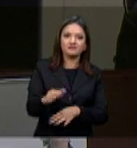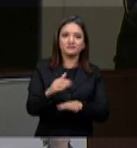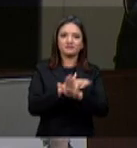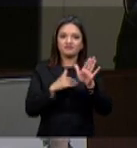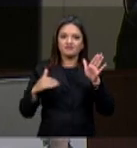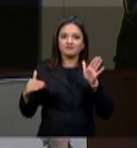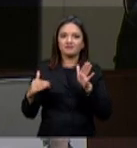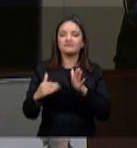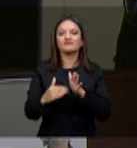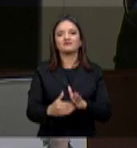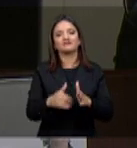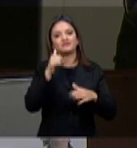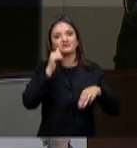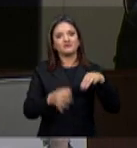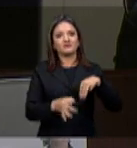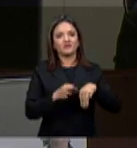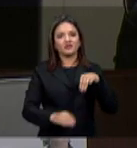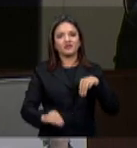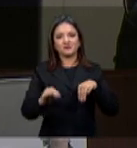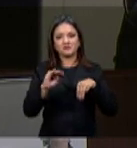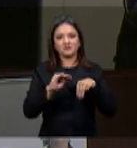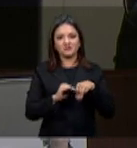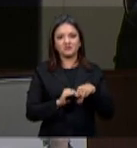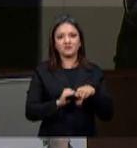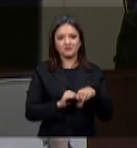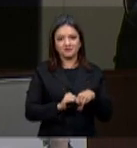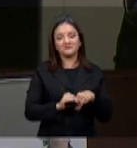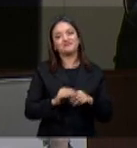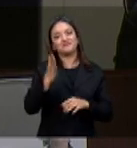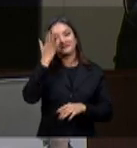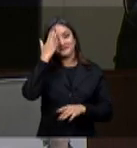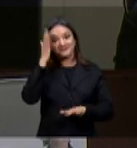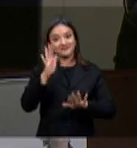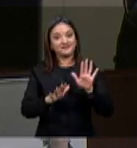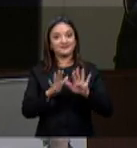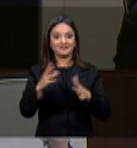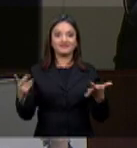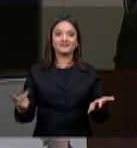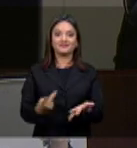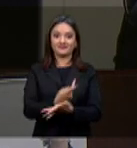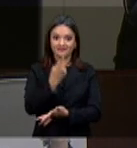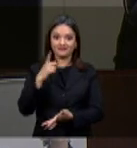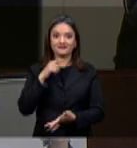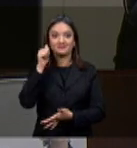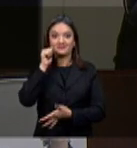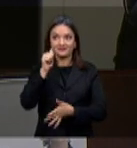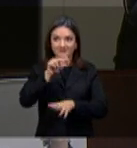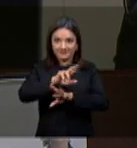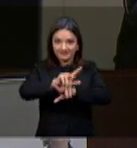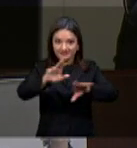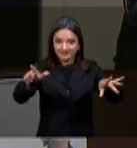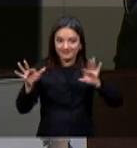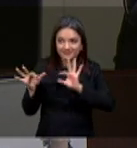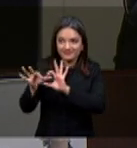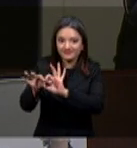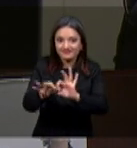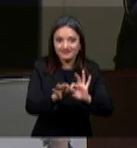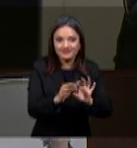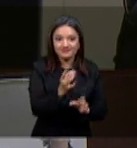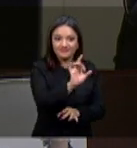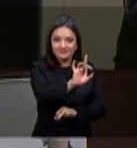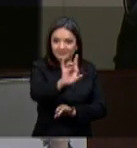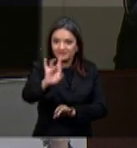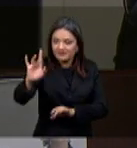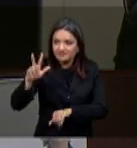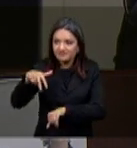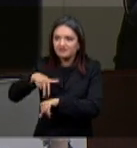Ministras, que ideia bonita. Sei que esses encontros acontecem de vez em quando, de reunir mulheres diferentes para falar em cada uma do seu